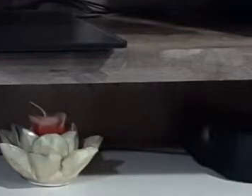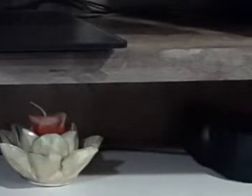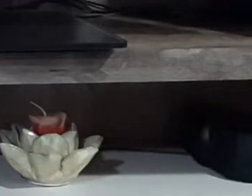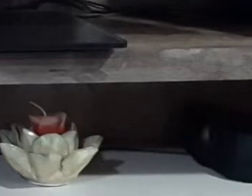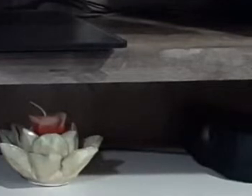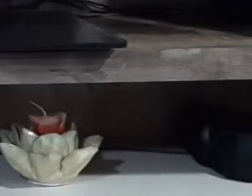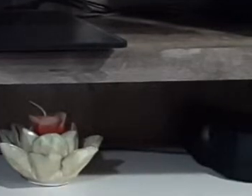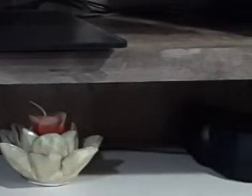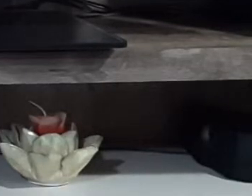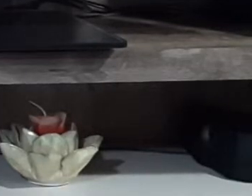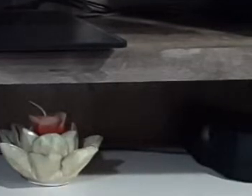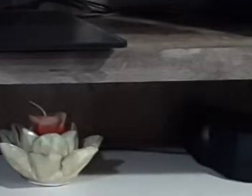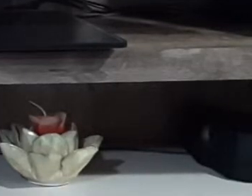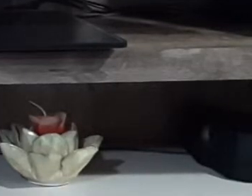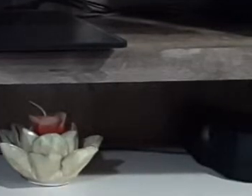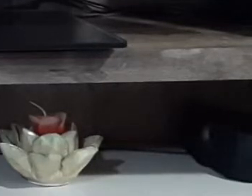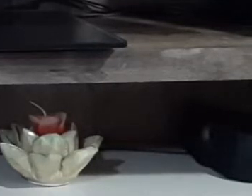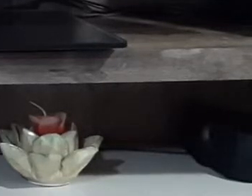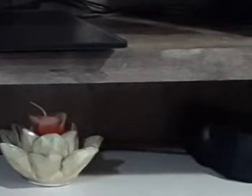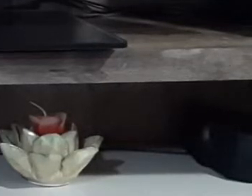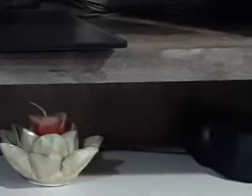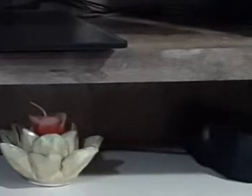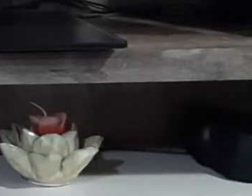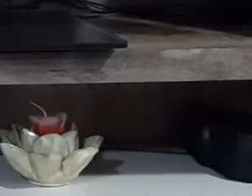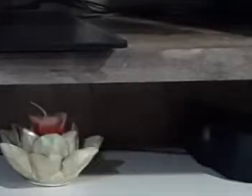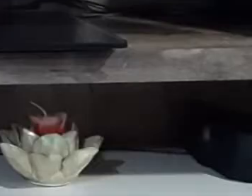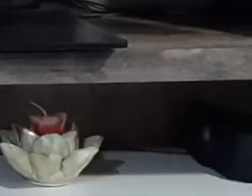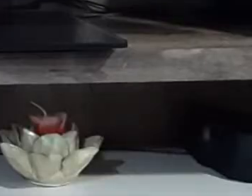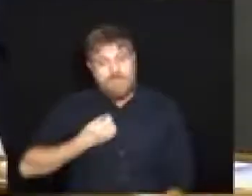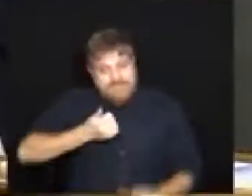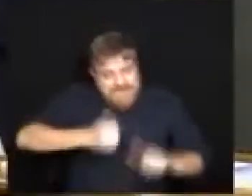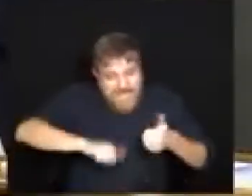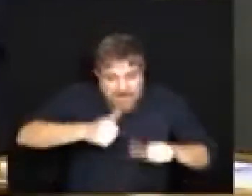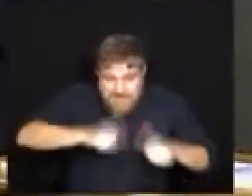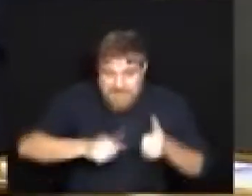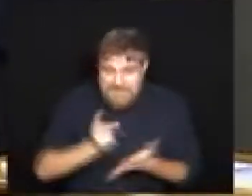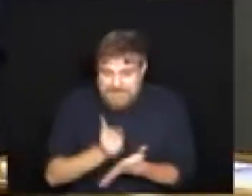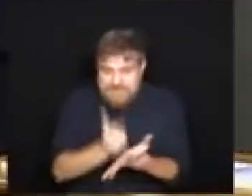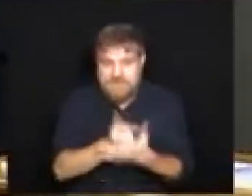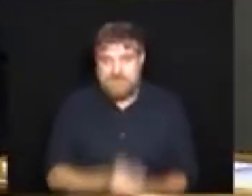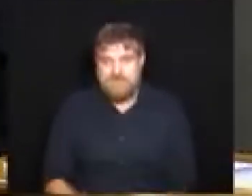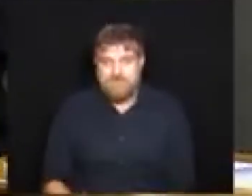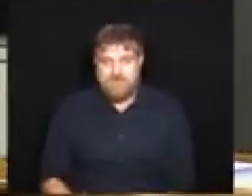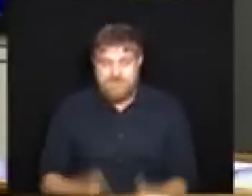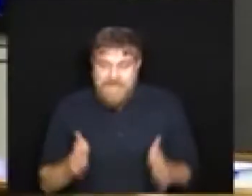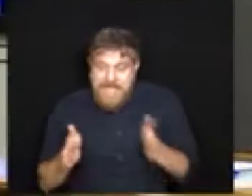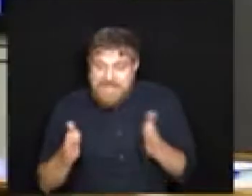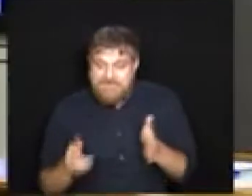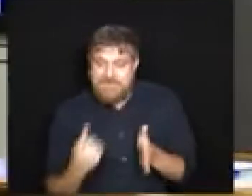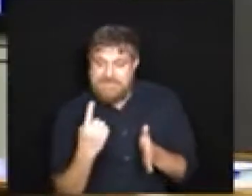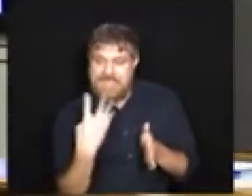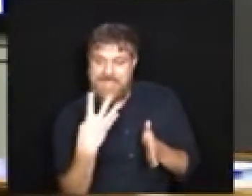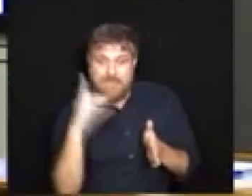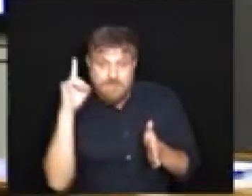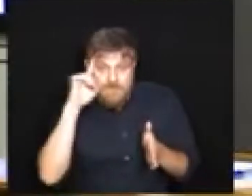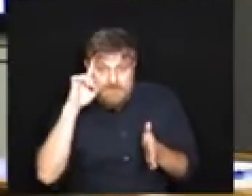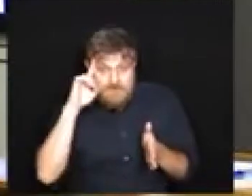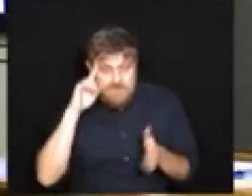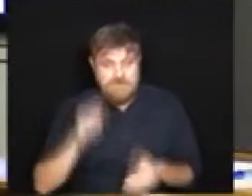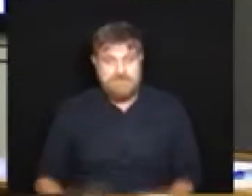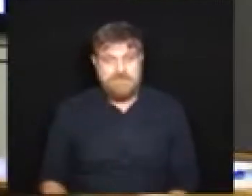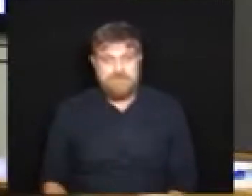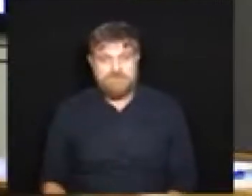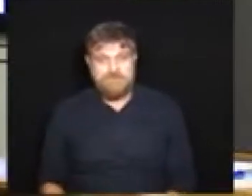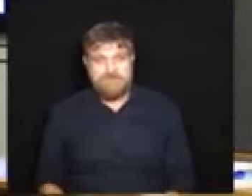serão mantidos, inclusive no transporte público. Duração de 14 dias, continua fase 1, fase 2,